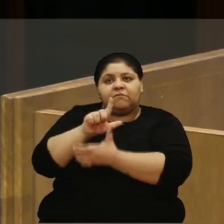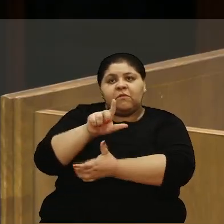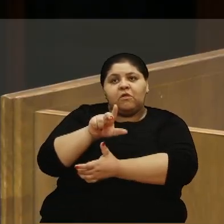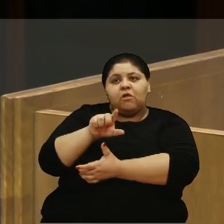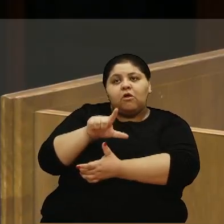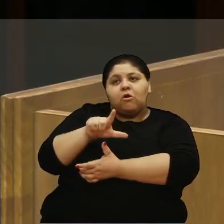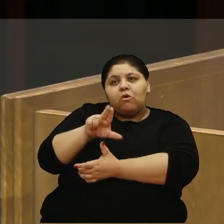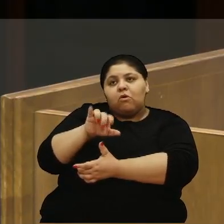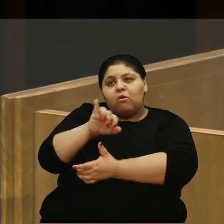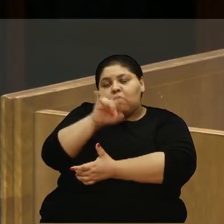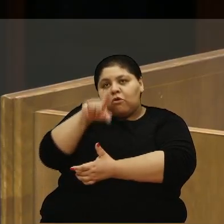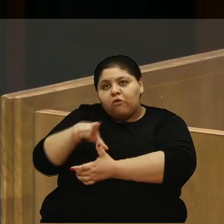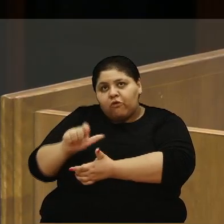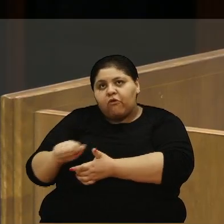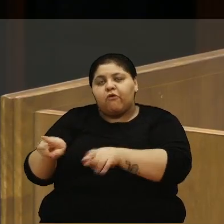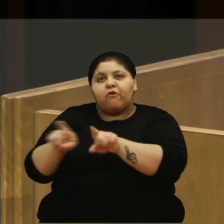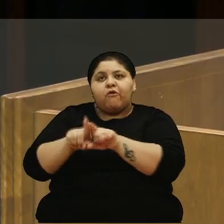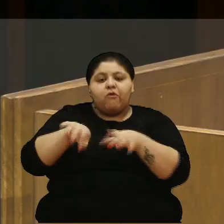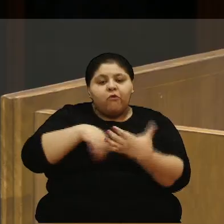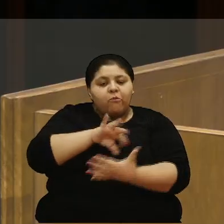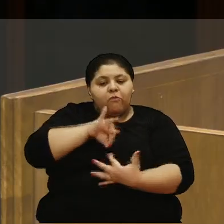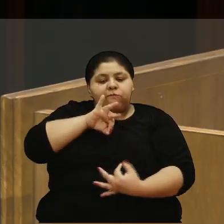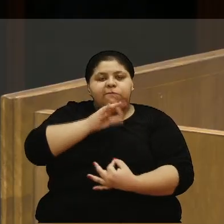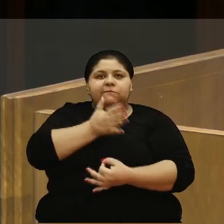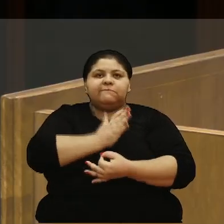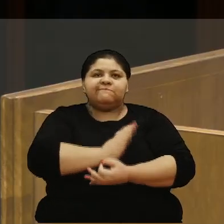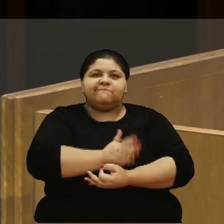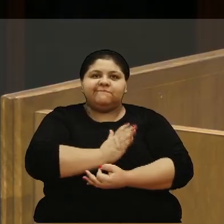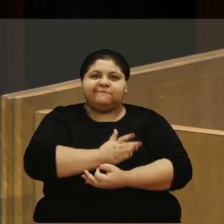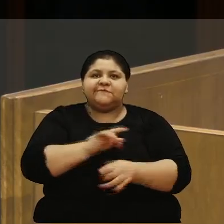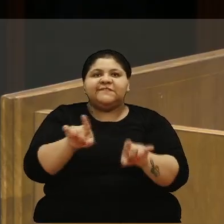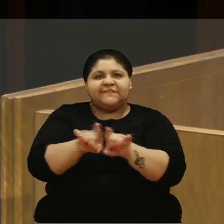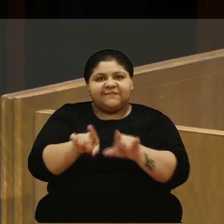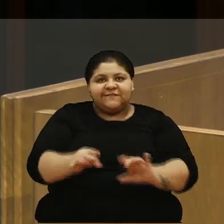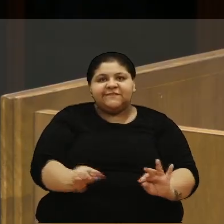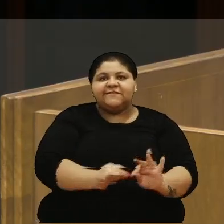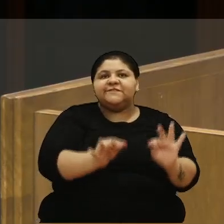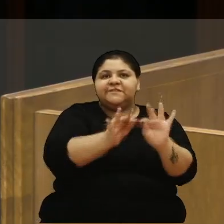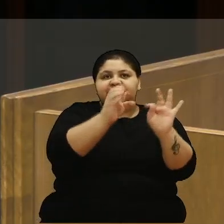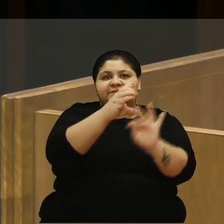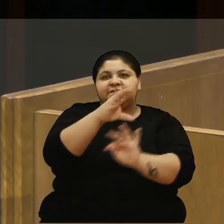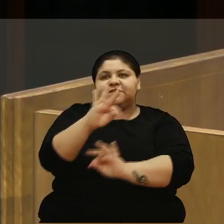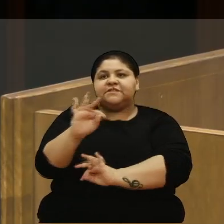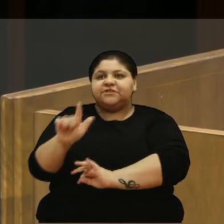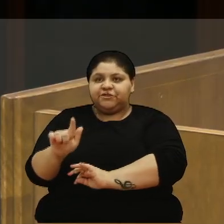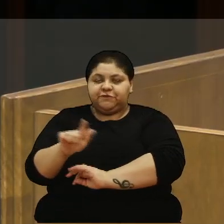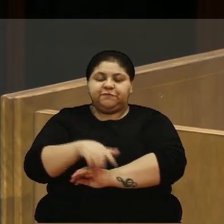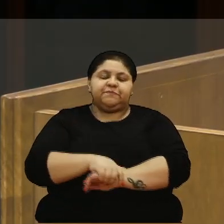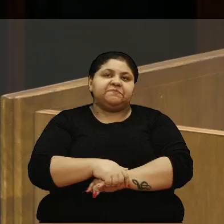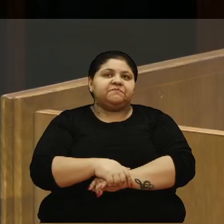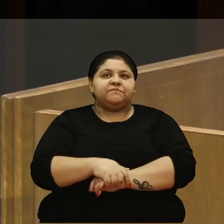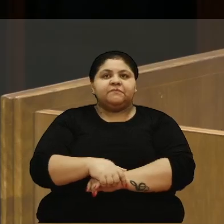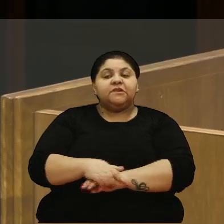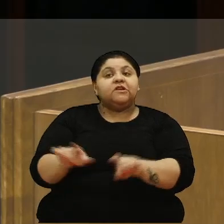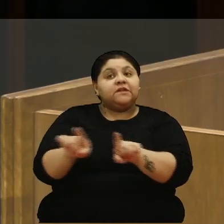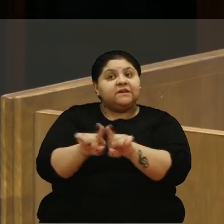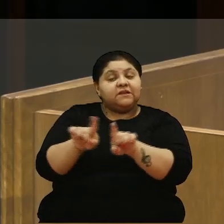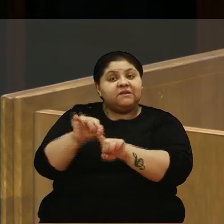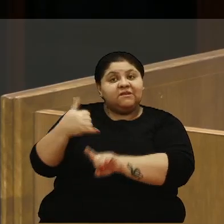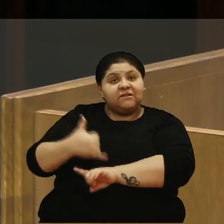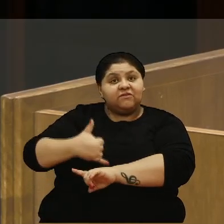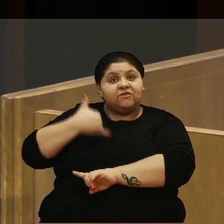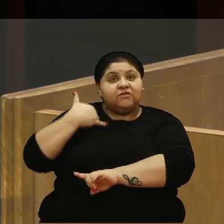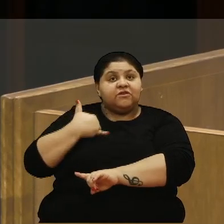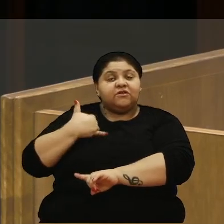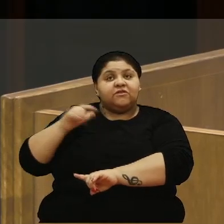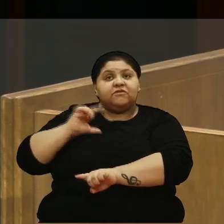Brito, a missão de manter a alma e o coração, além da técnica do nosso CTG. Temos orgulho de contar